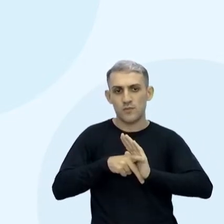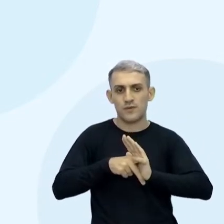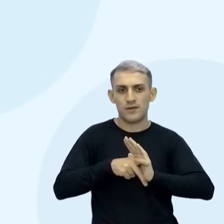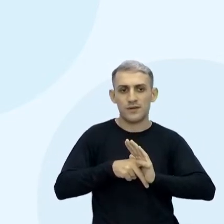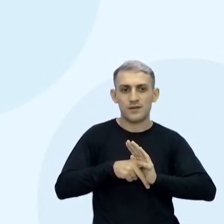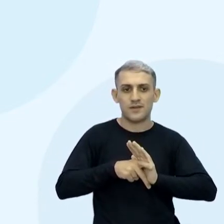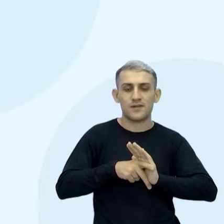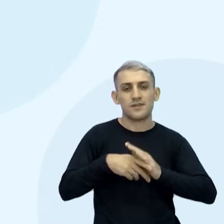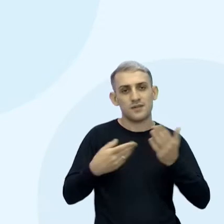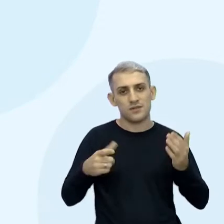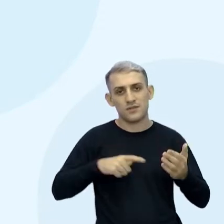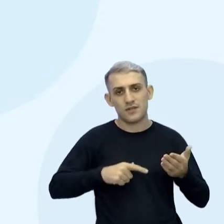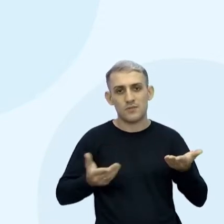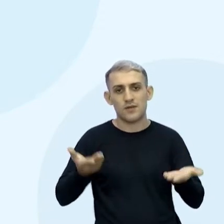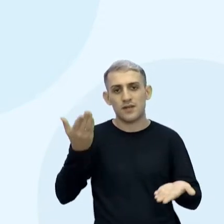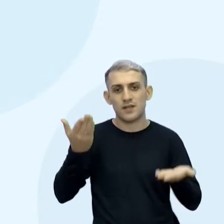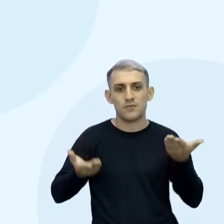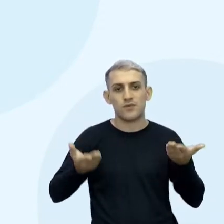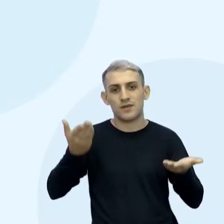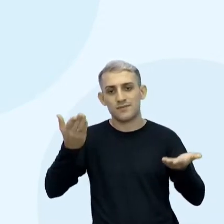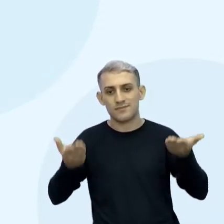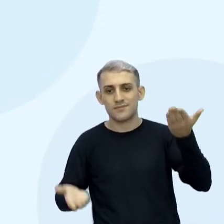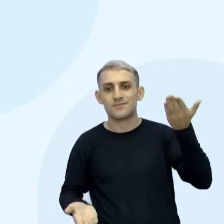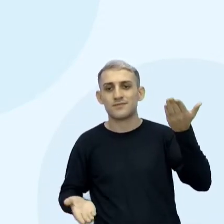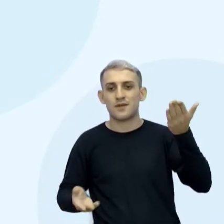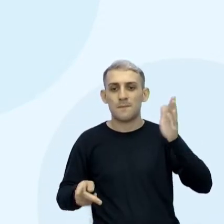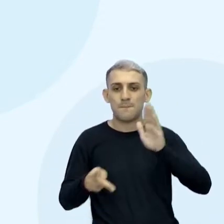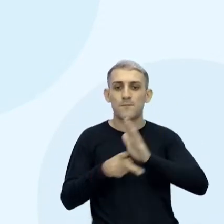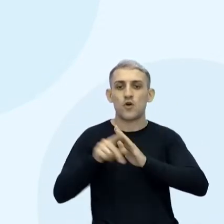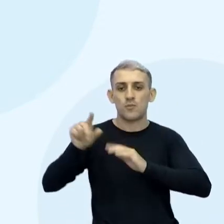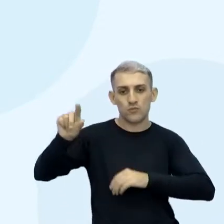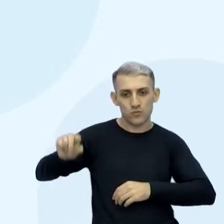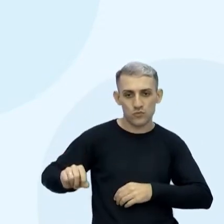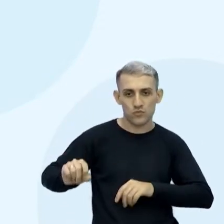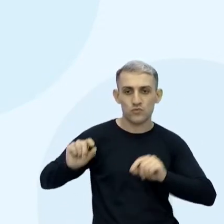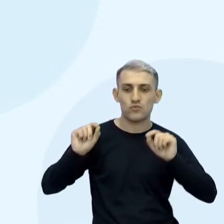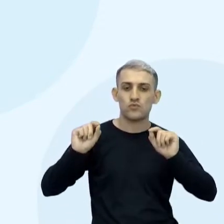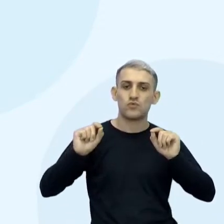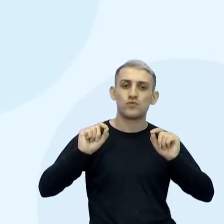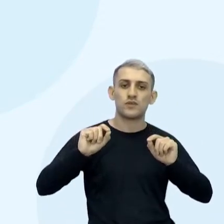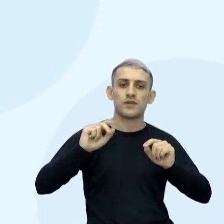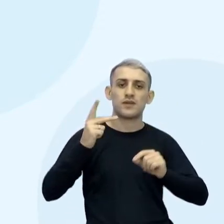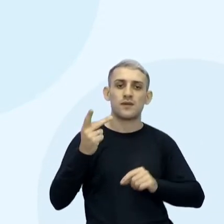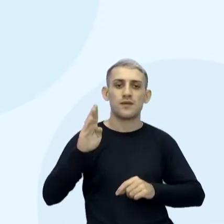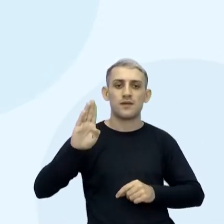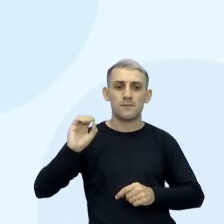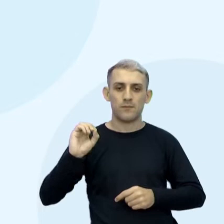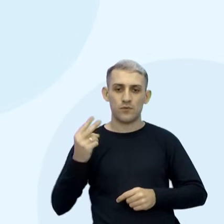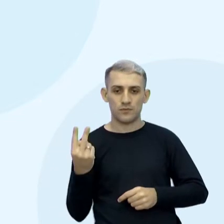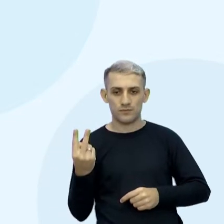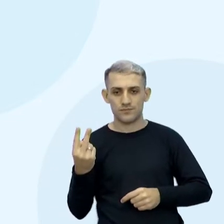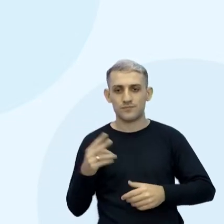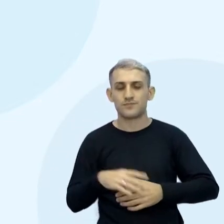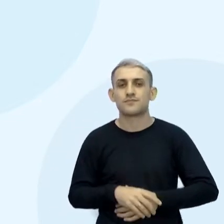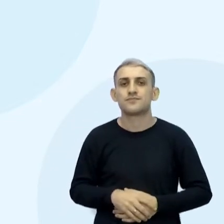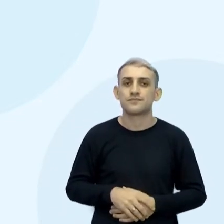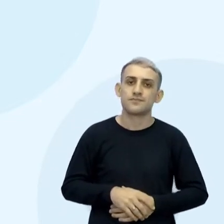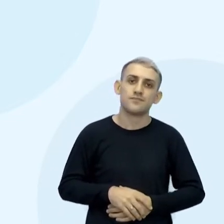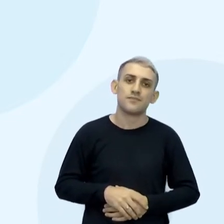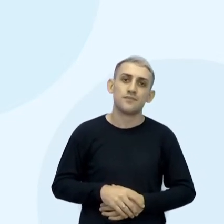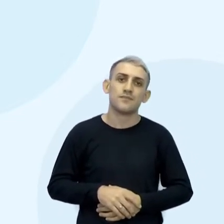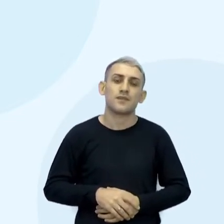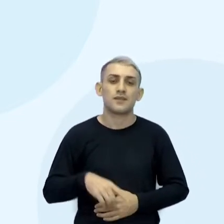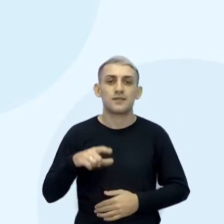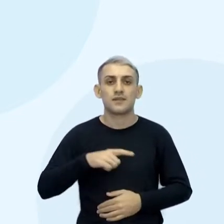na verdade, o equilíbrio desloca para cá, diminuindo também a hemoglobina oxigenada. Então,